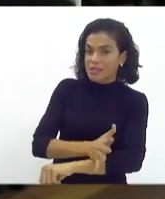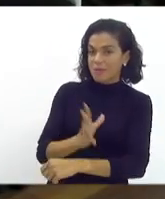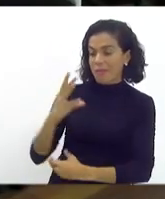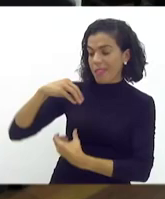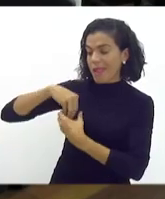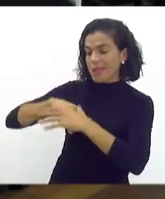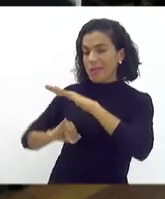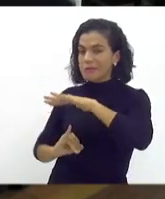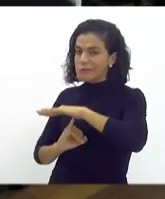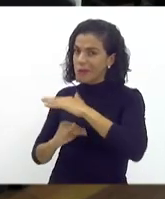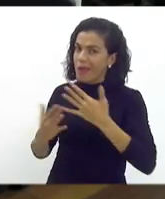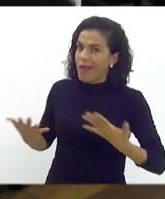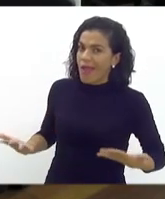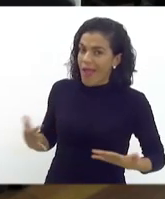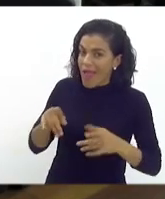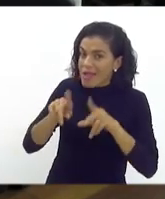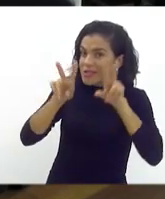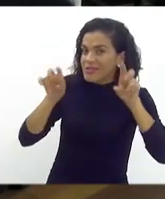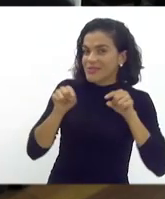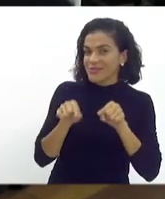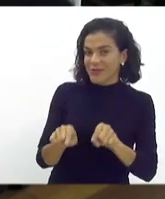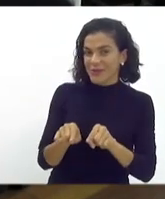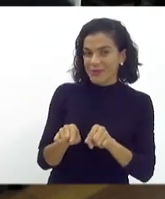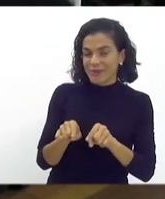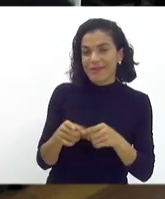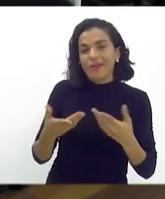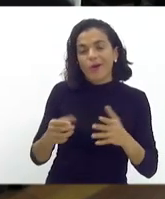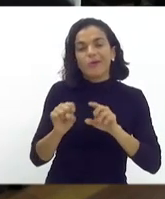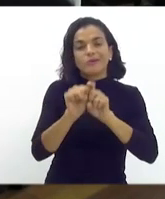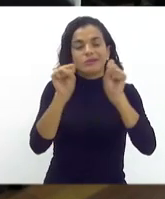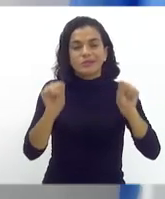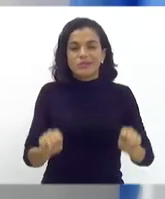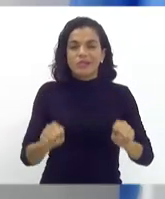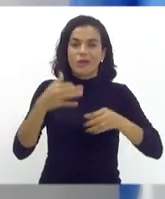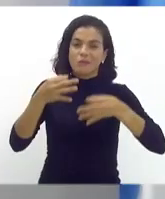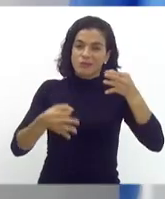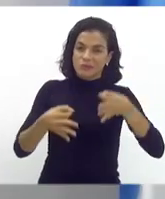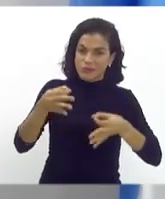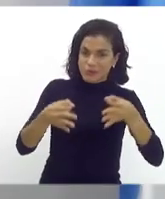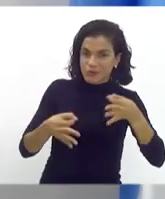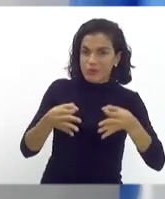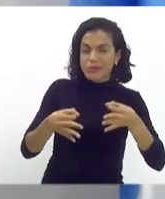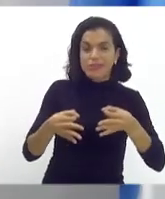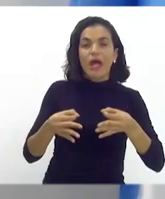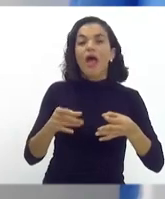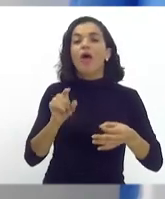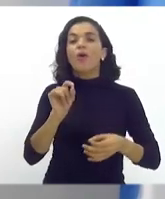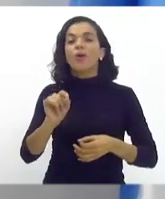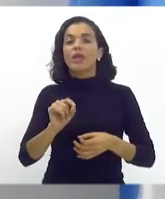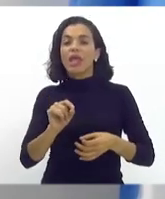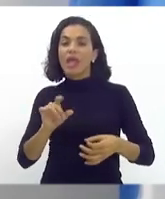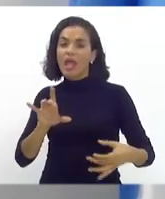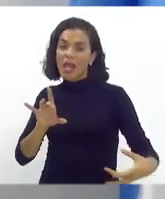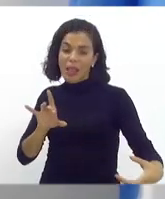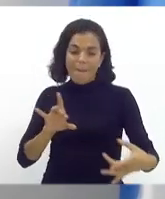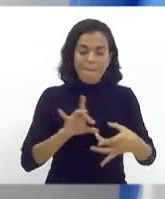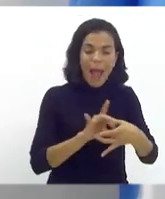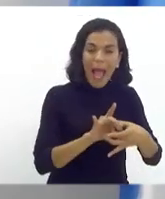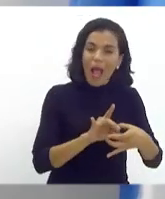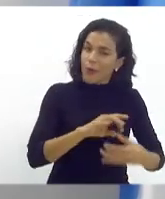suas instituições é disso que se trata então o sistema de justiça ele está em vaso de